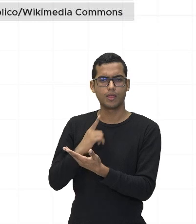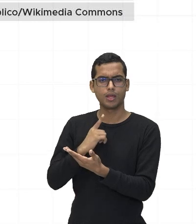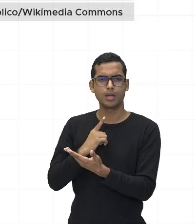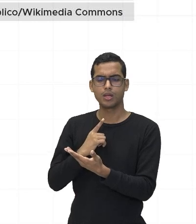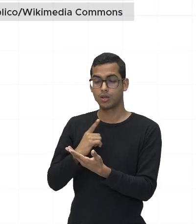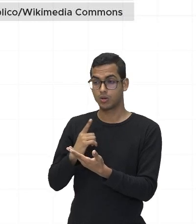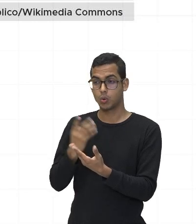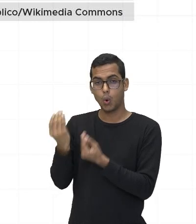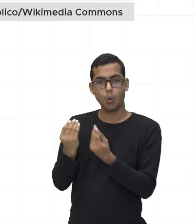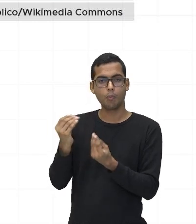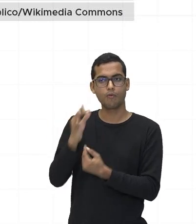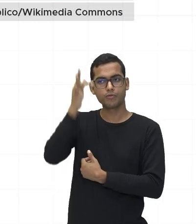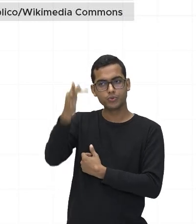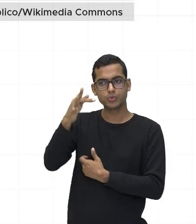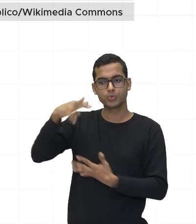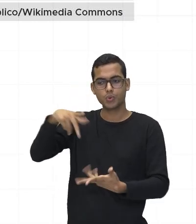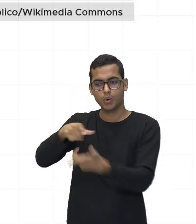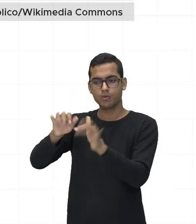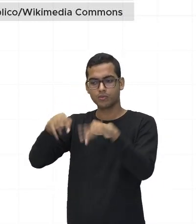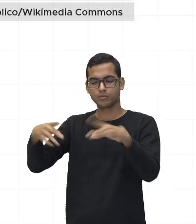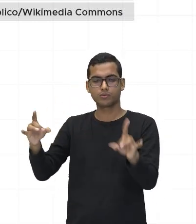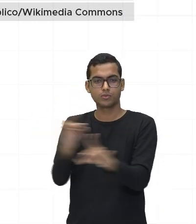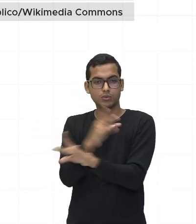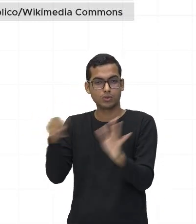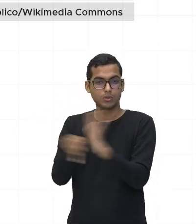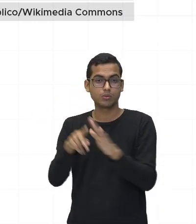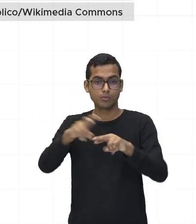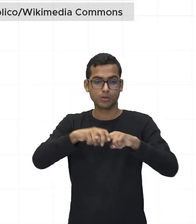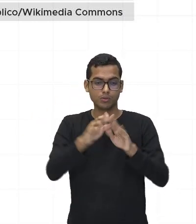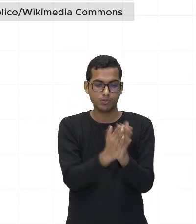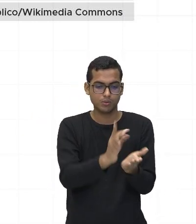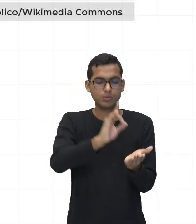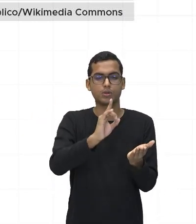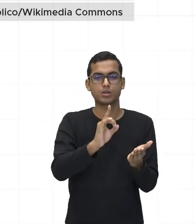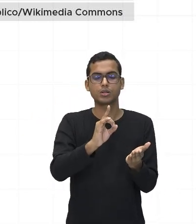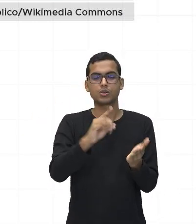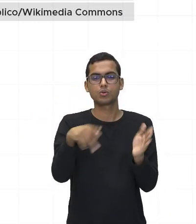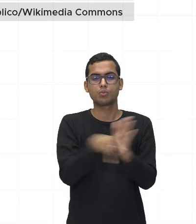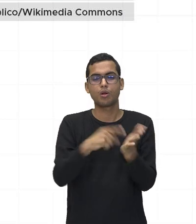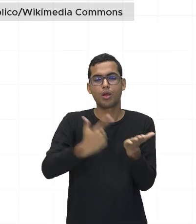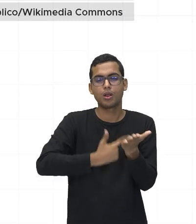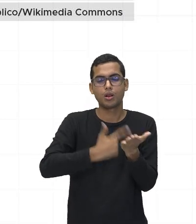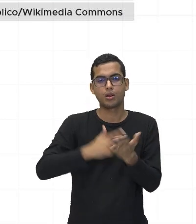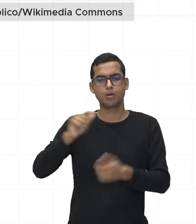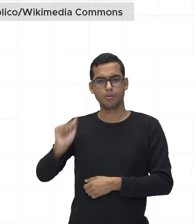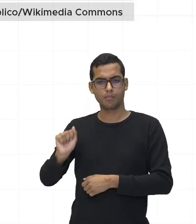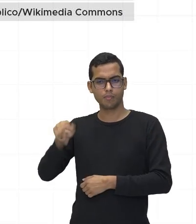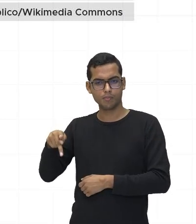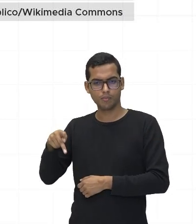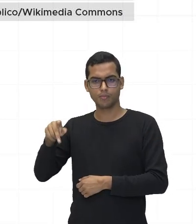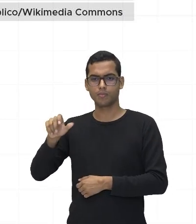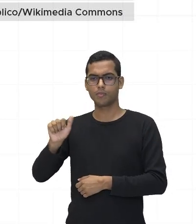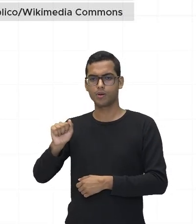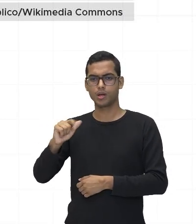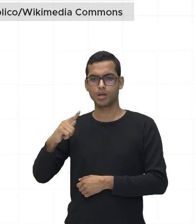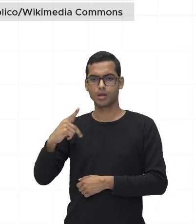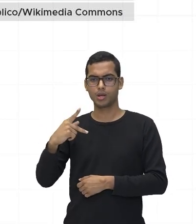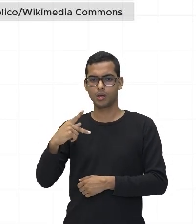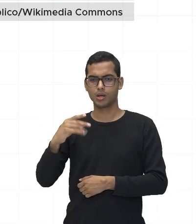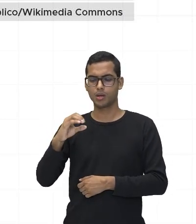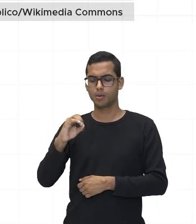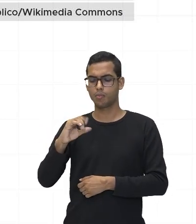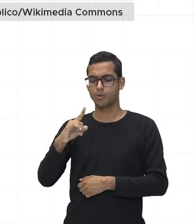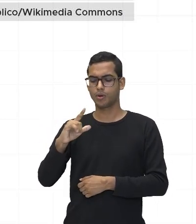O que é trazida na Bíblia, sobretudo no livro do Apocalipse, né? O julgamento, o retorno de Jesus,